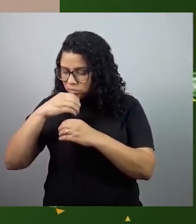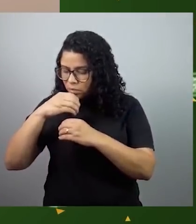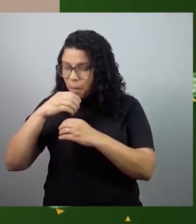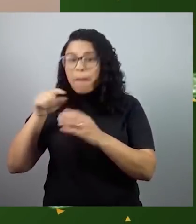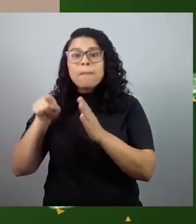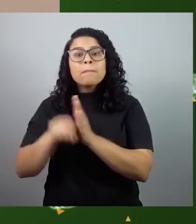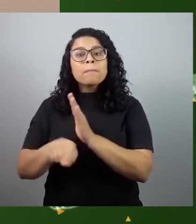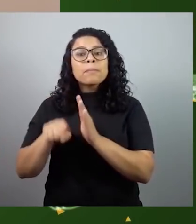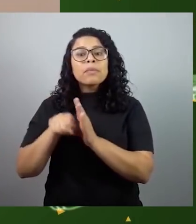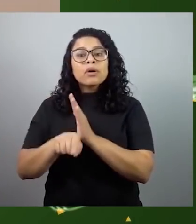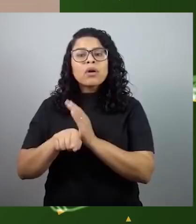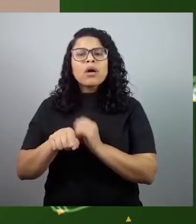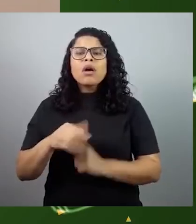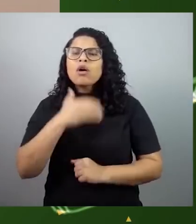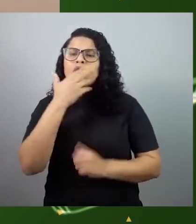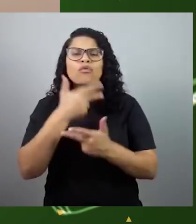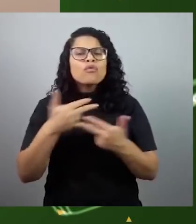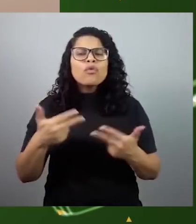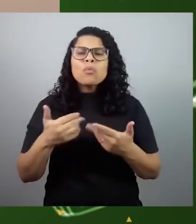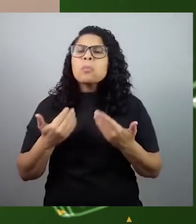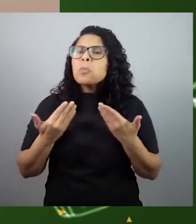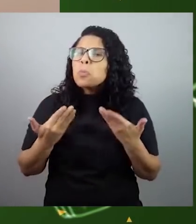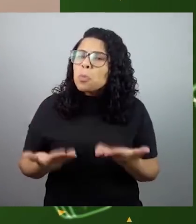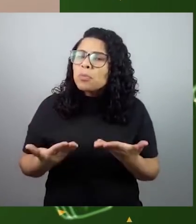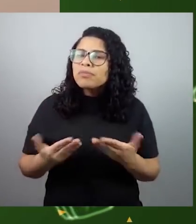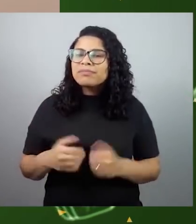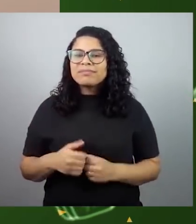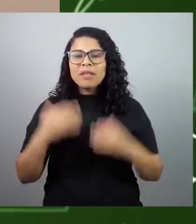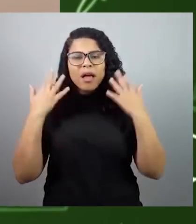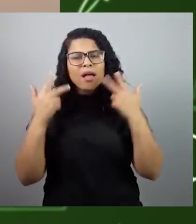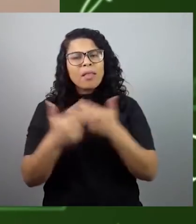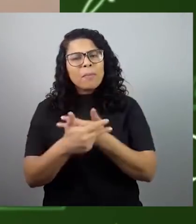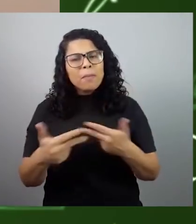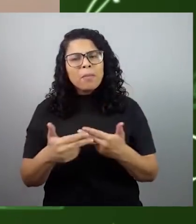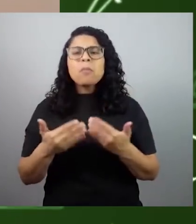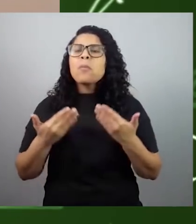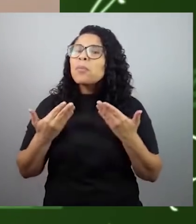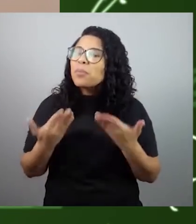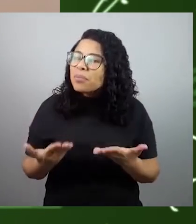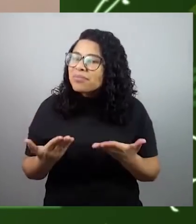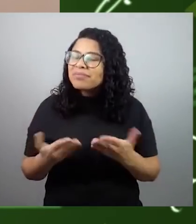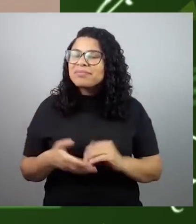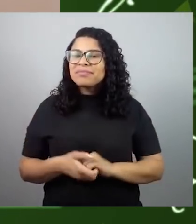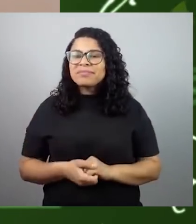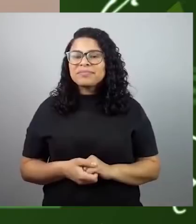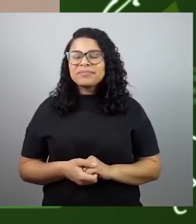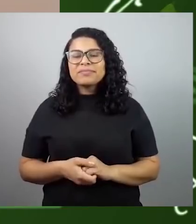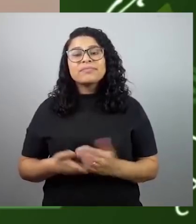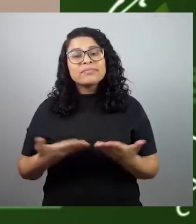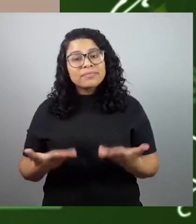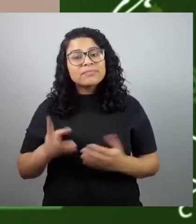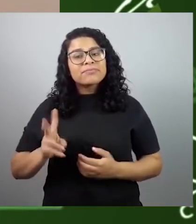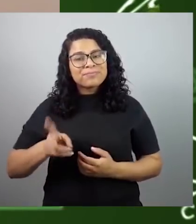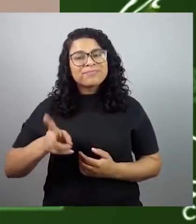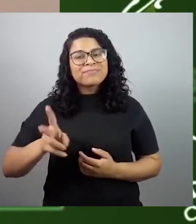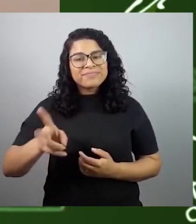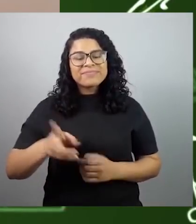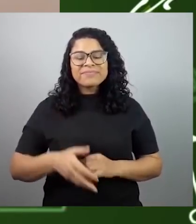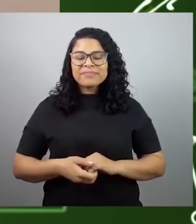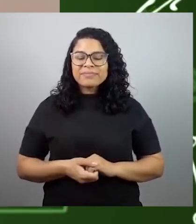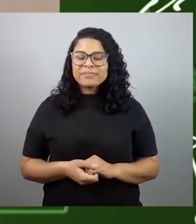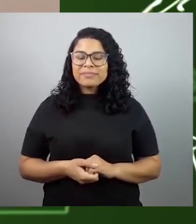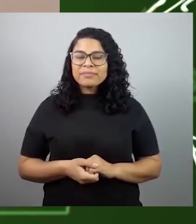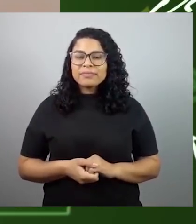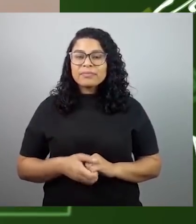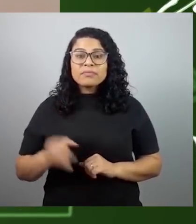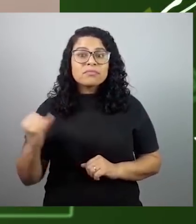fruta é essa? Que animal é esse? E assim sucessivamente. É muito importante trabalhar